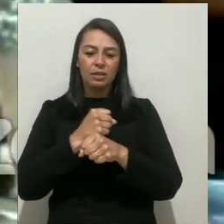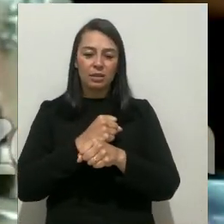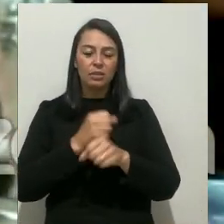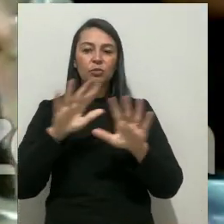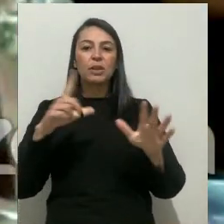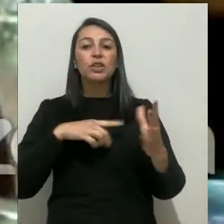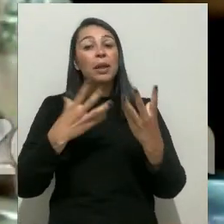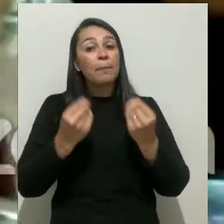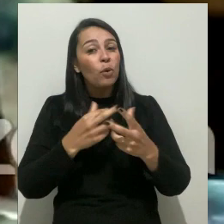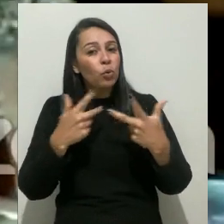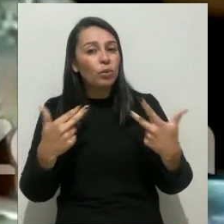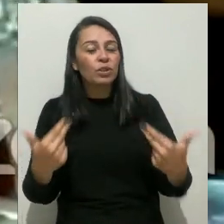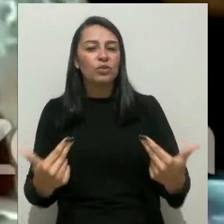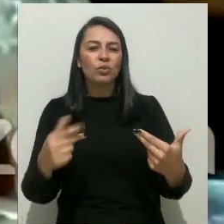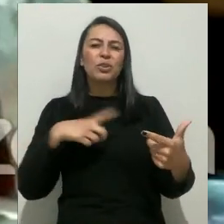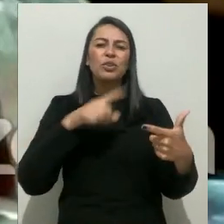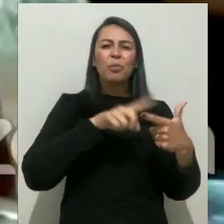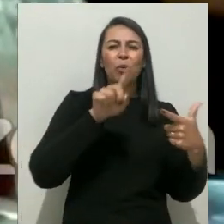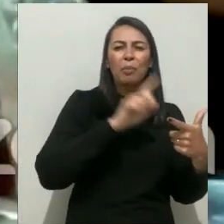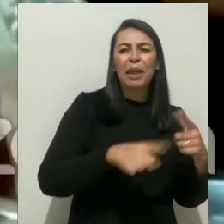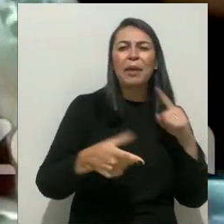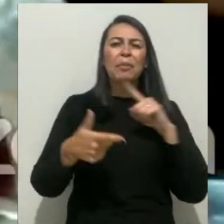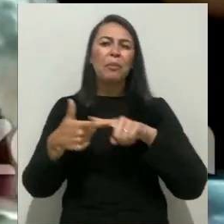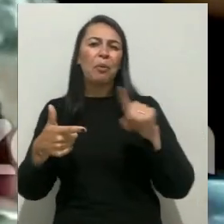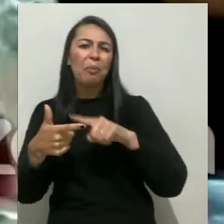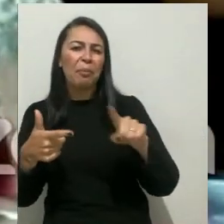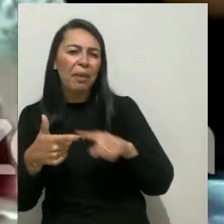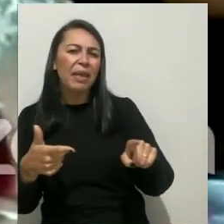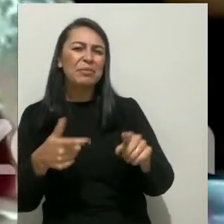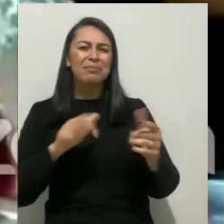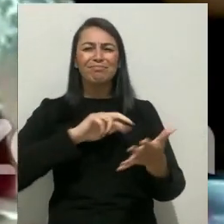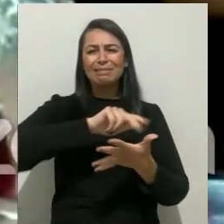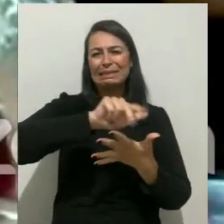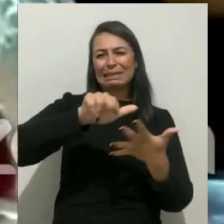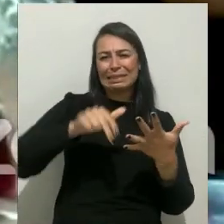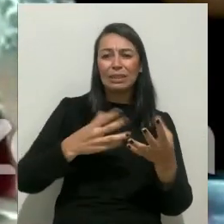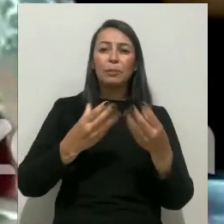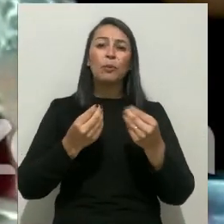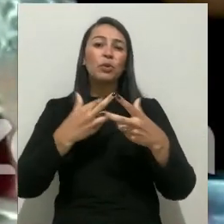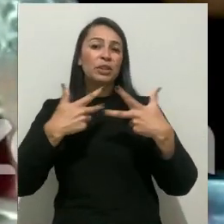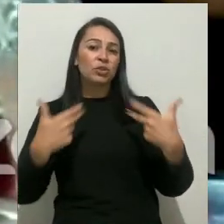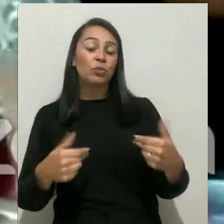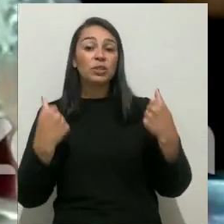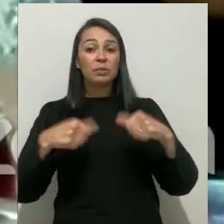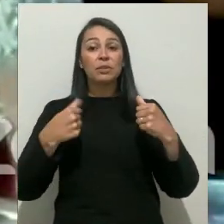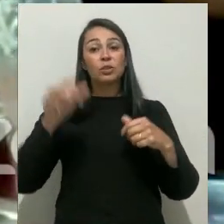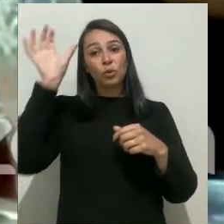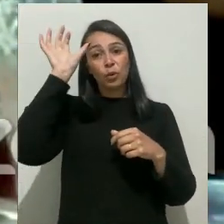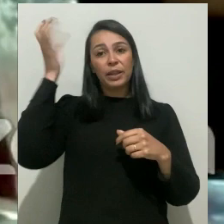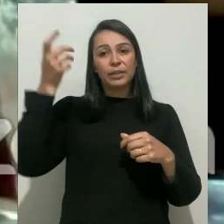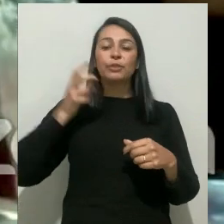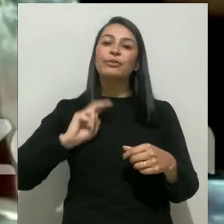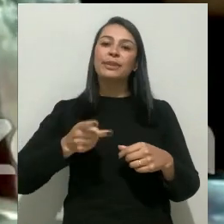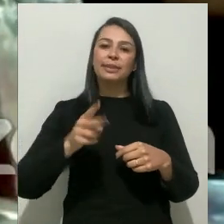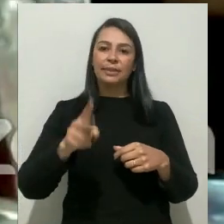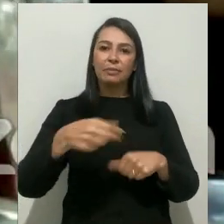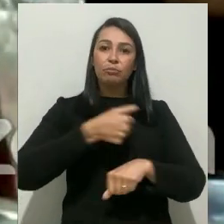não sei o que, tinha esse problema, tinha aquele problema, tinham várias questões que ele teve que resolver o tempo